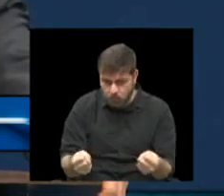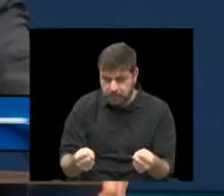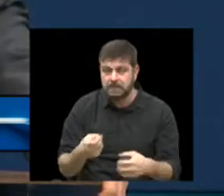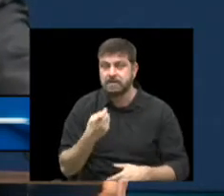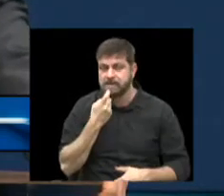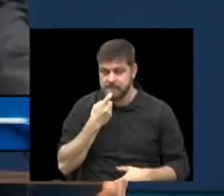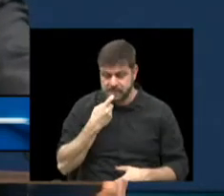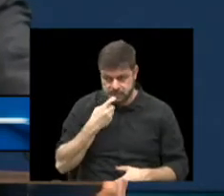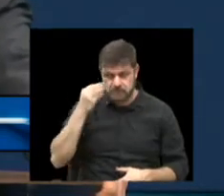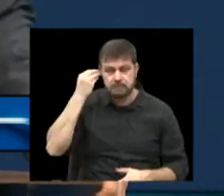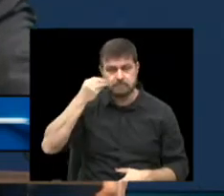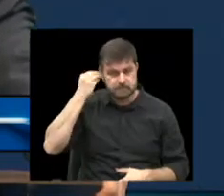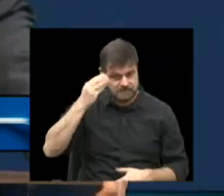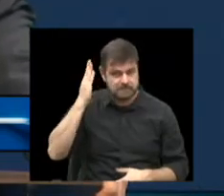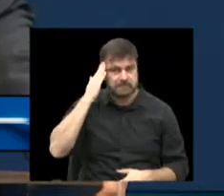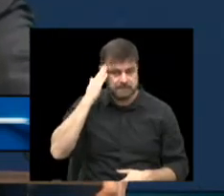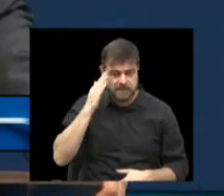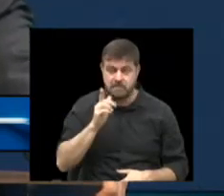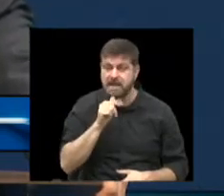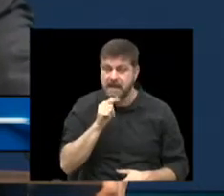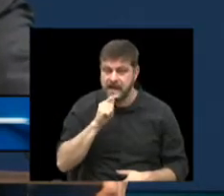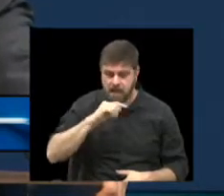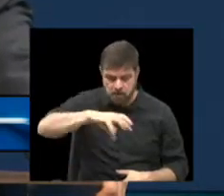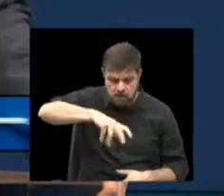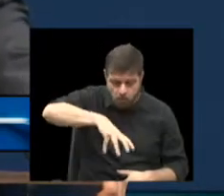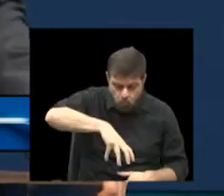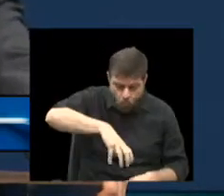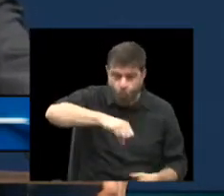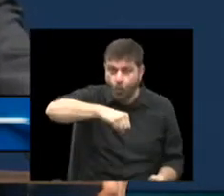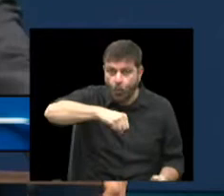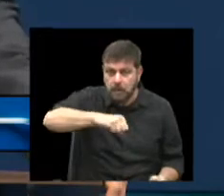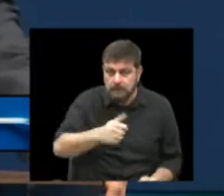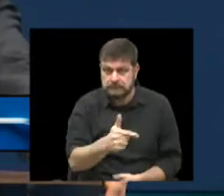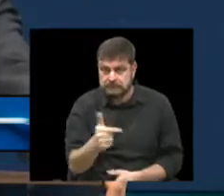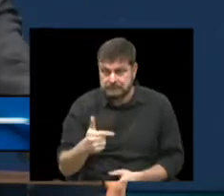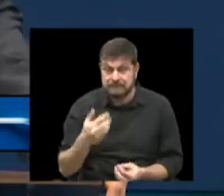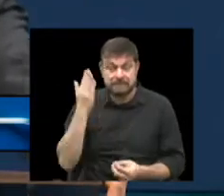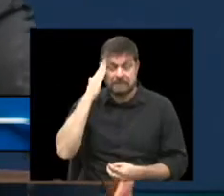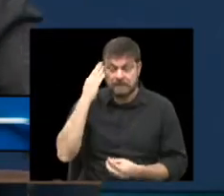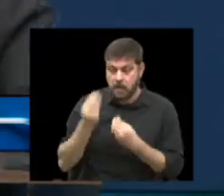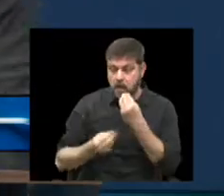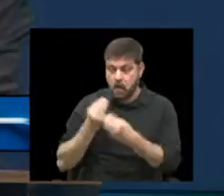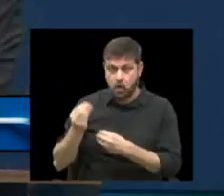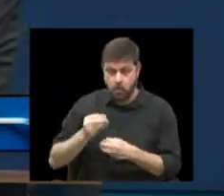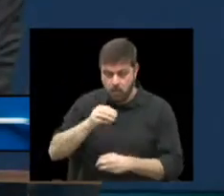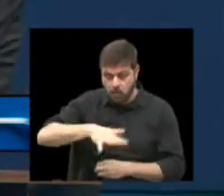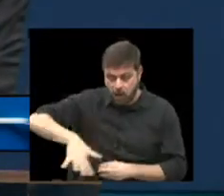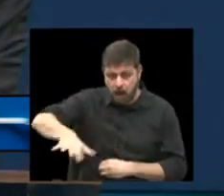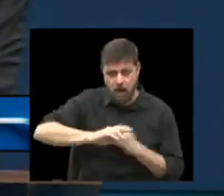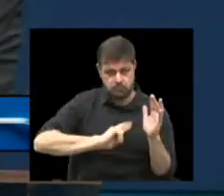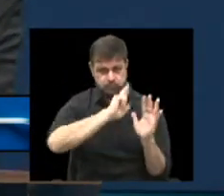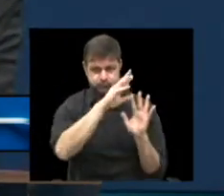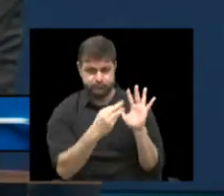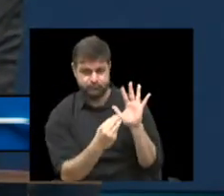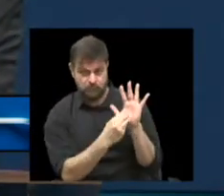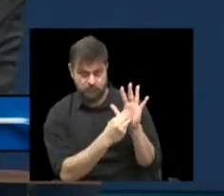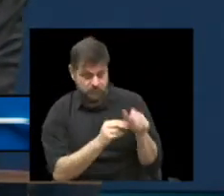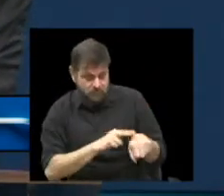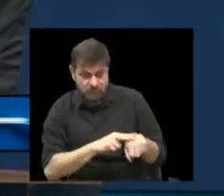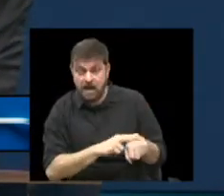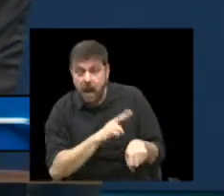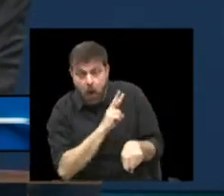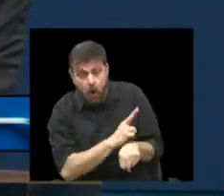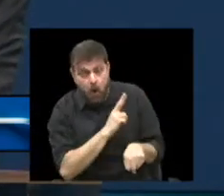faltar água, sabe a importância da preservação dos seus mananciais, das suas áreas verdes, que tem uma área verde importante,